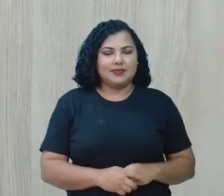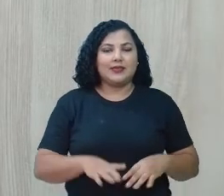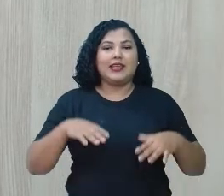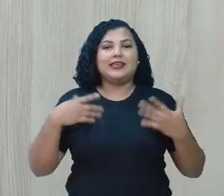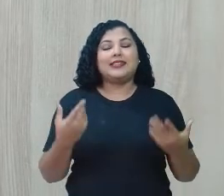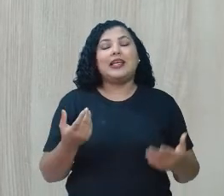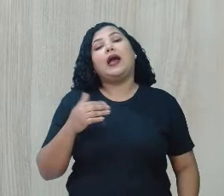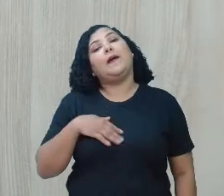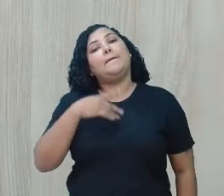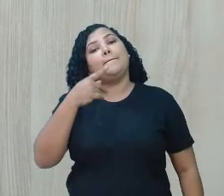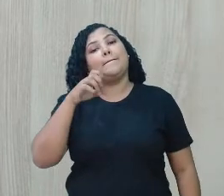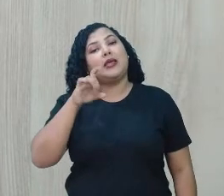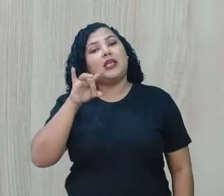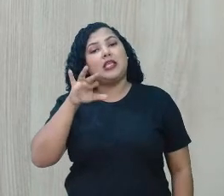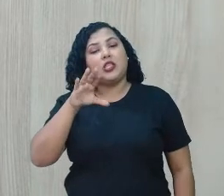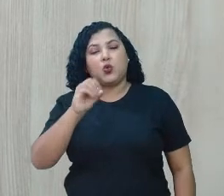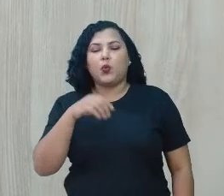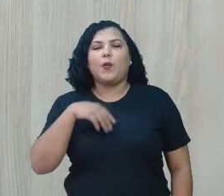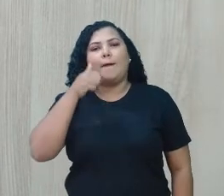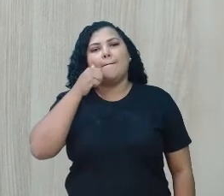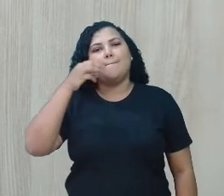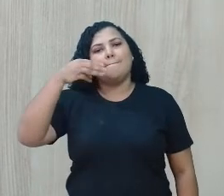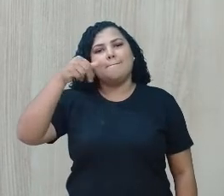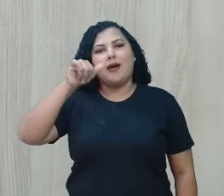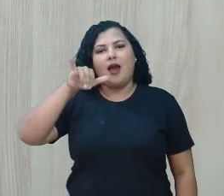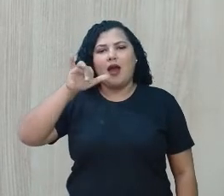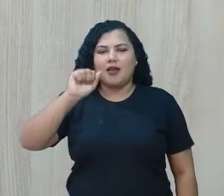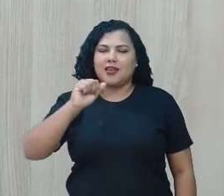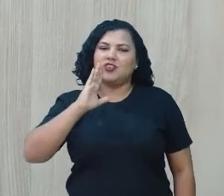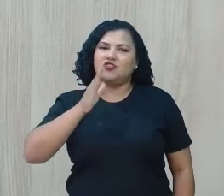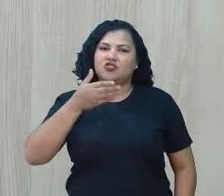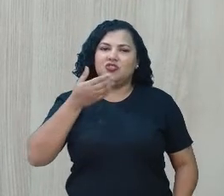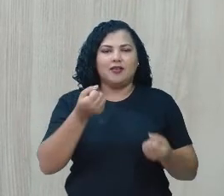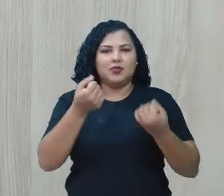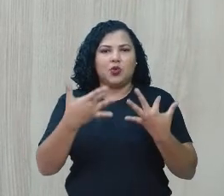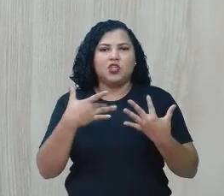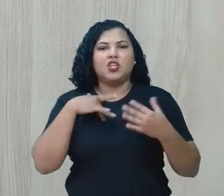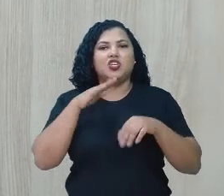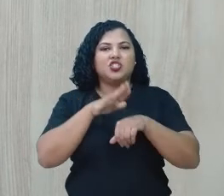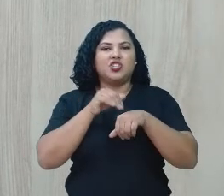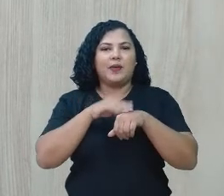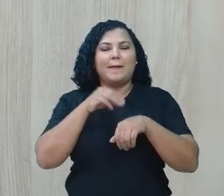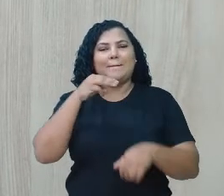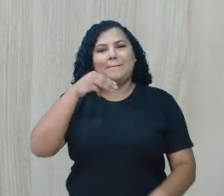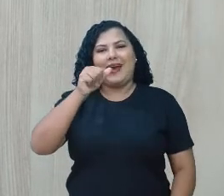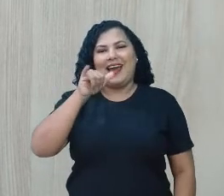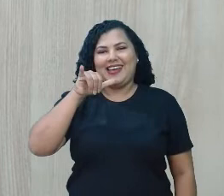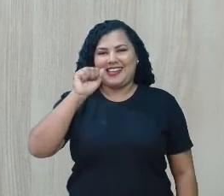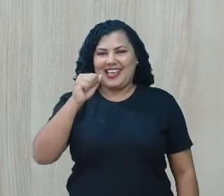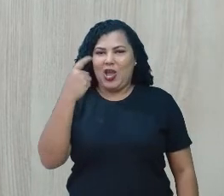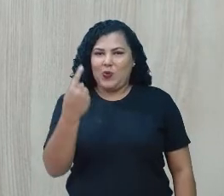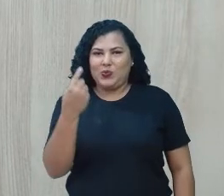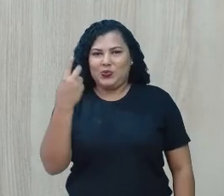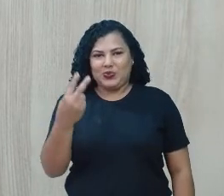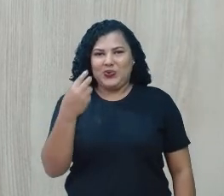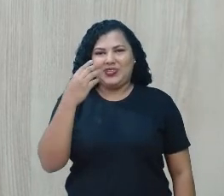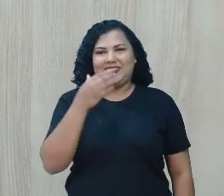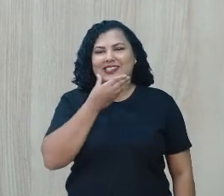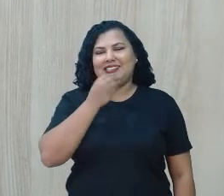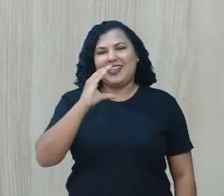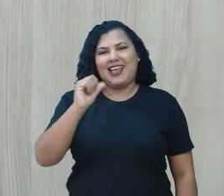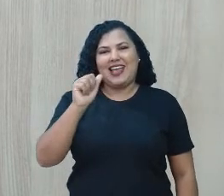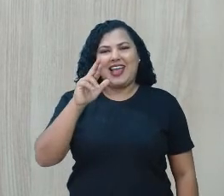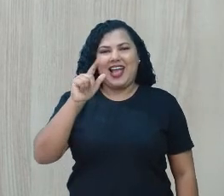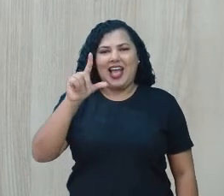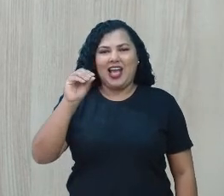Olá, Pedro. Aqui, Maria também Maria, eu até chamei aqui de Maria 1, Maria 2, tá certo? Carlos também